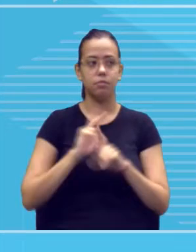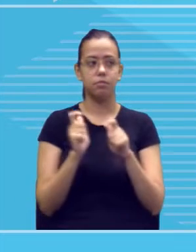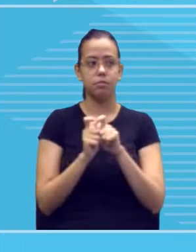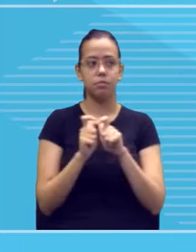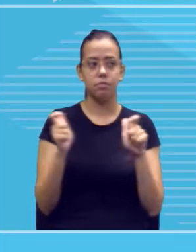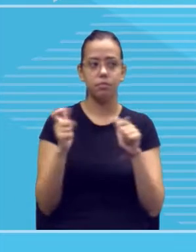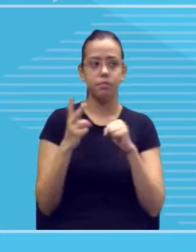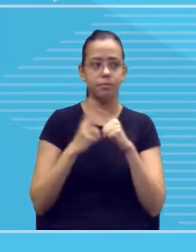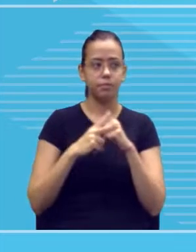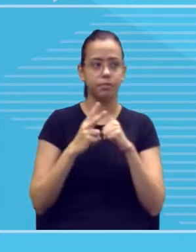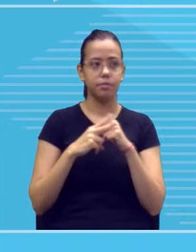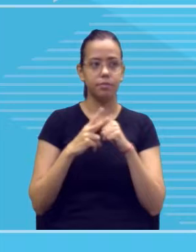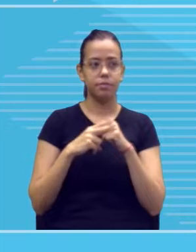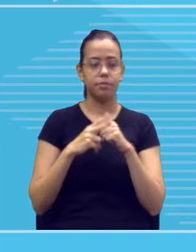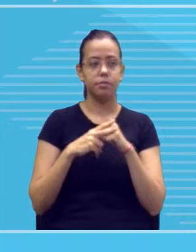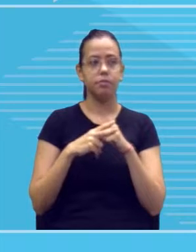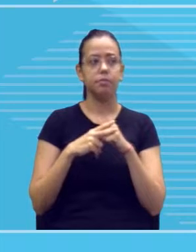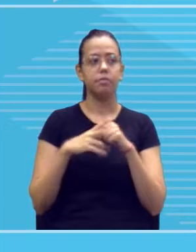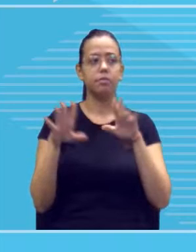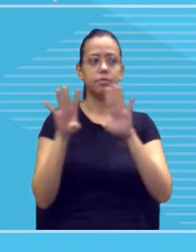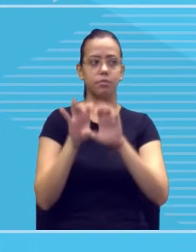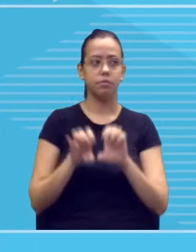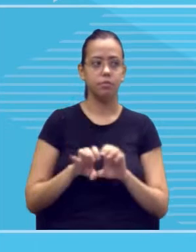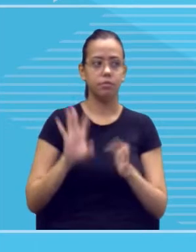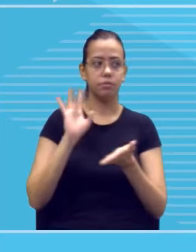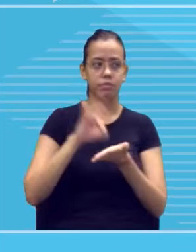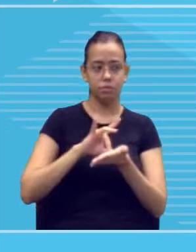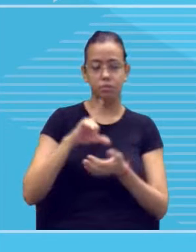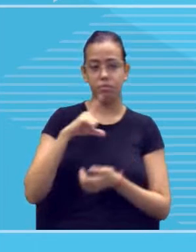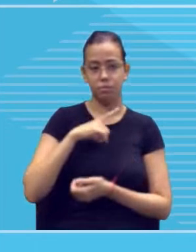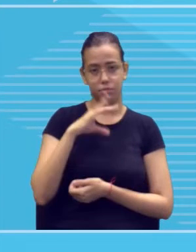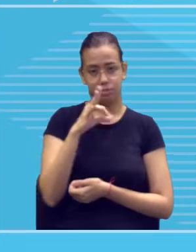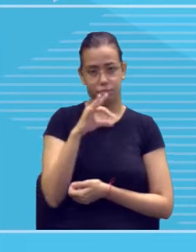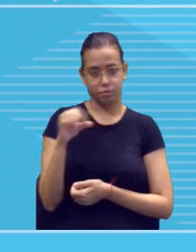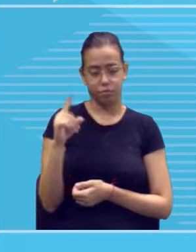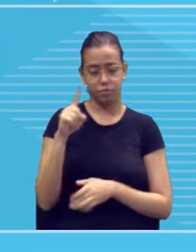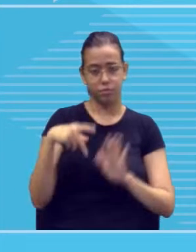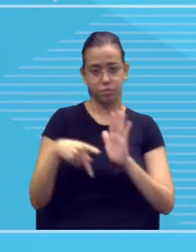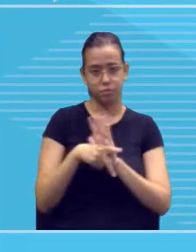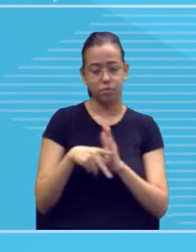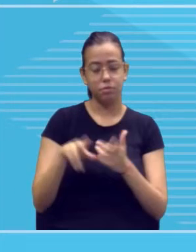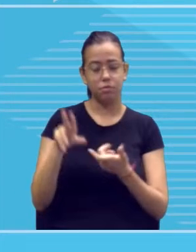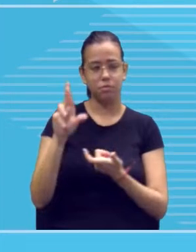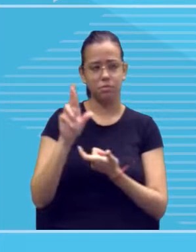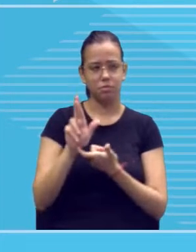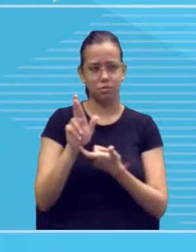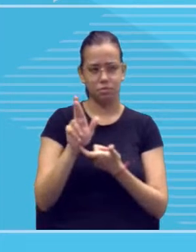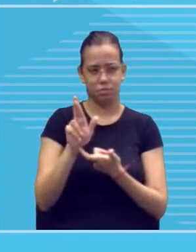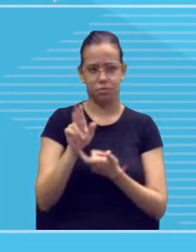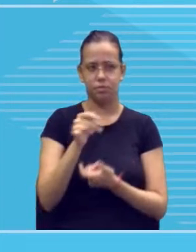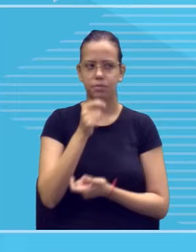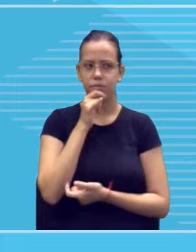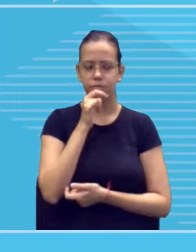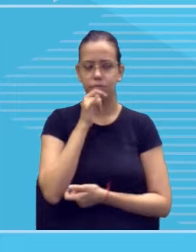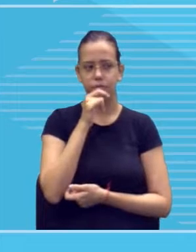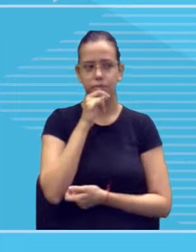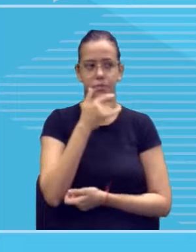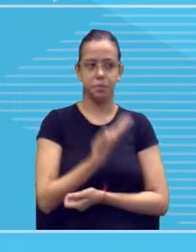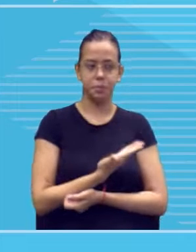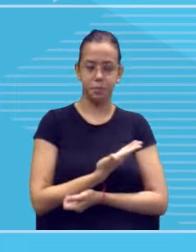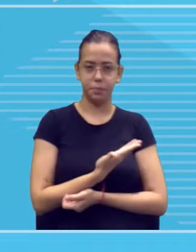dos verbos em sua forma original aparece esse tio a gente chama isso de infinitivo to go to